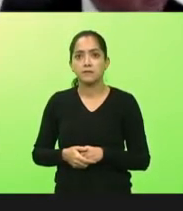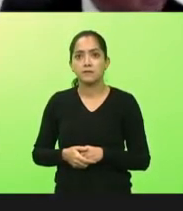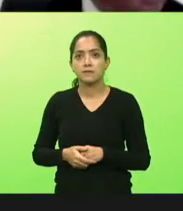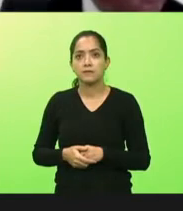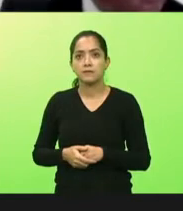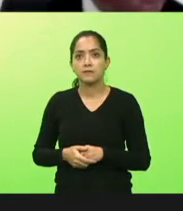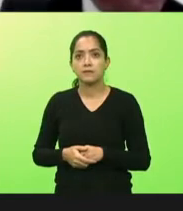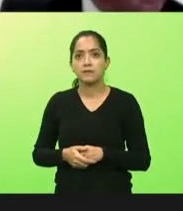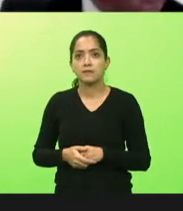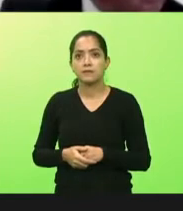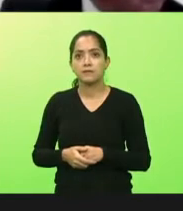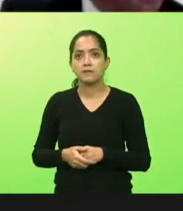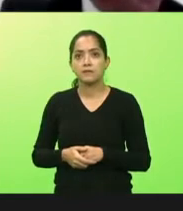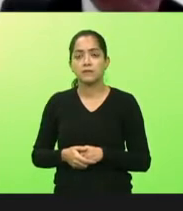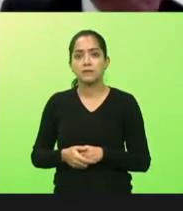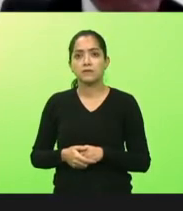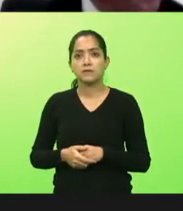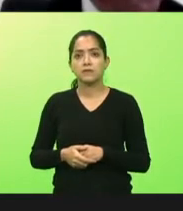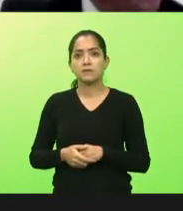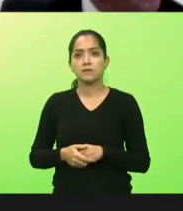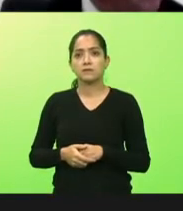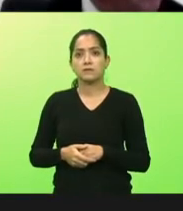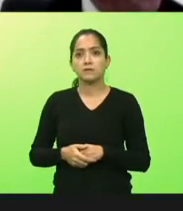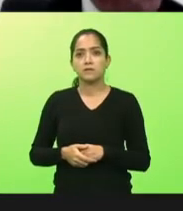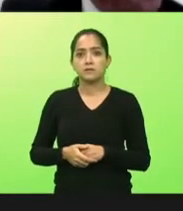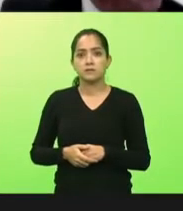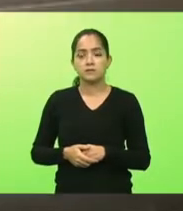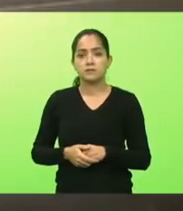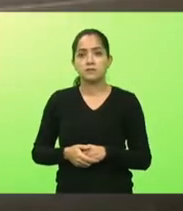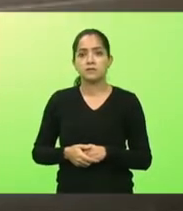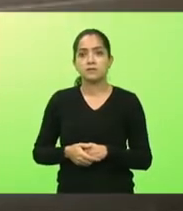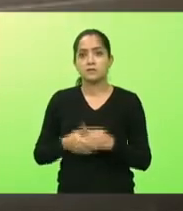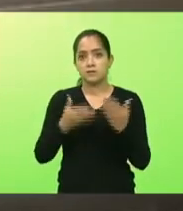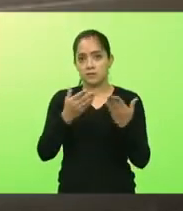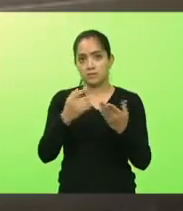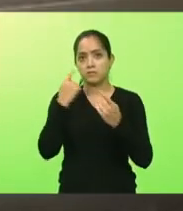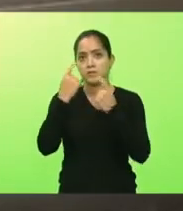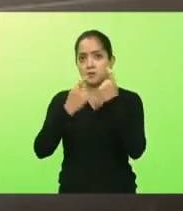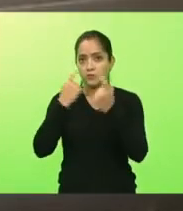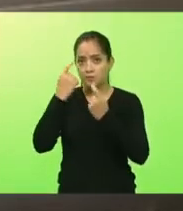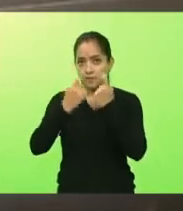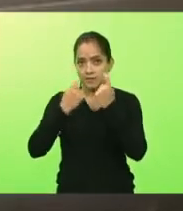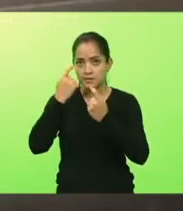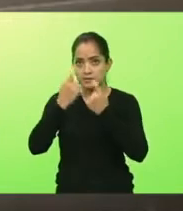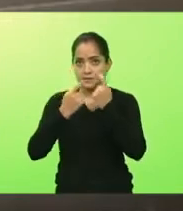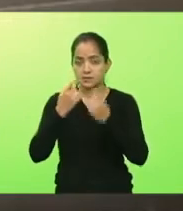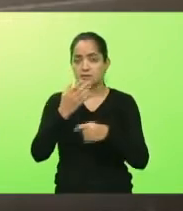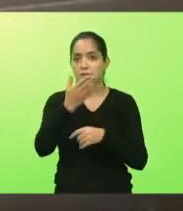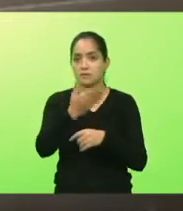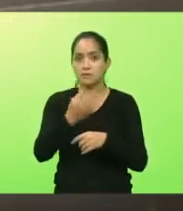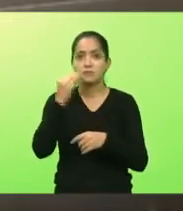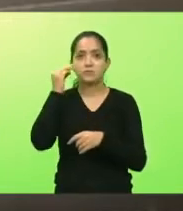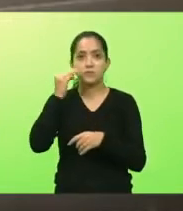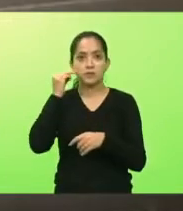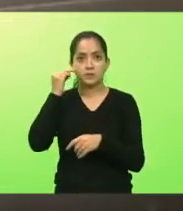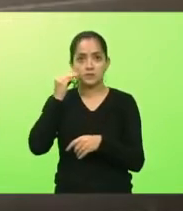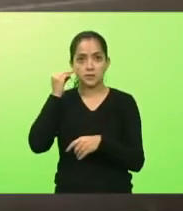Kudilark. Eu quero enaltecer a preocupação do meu colega deputado Márcio